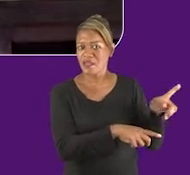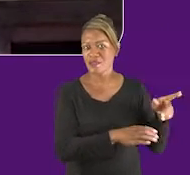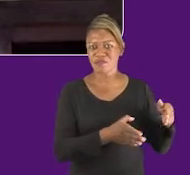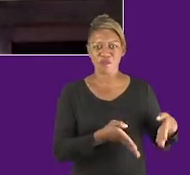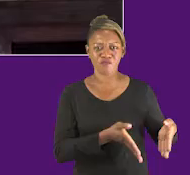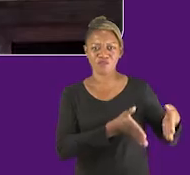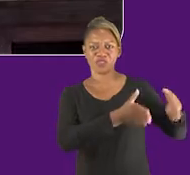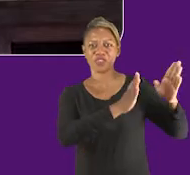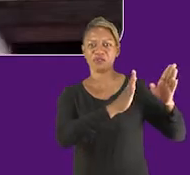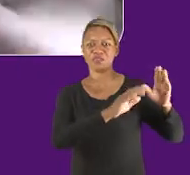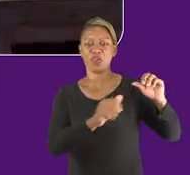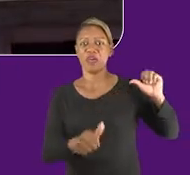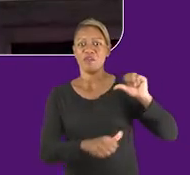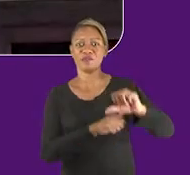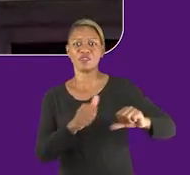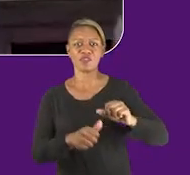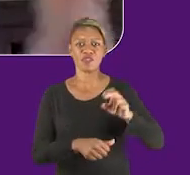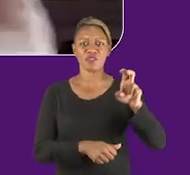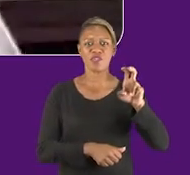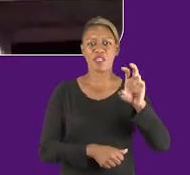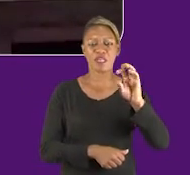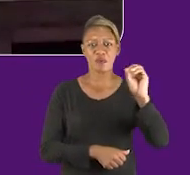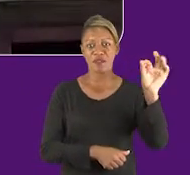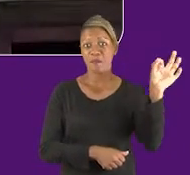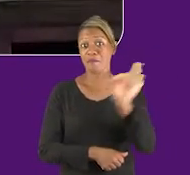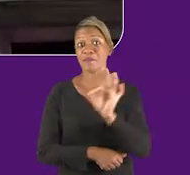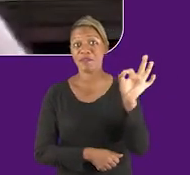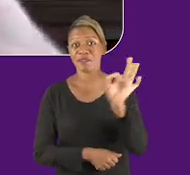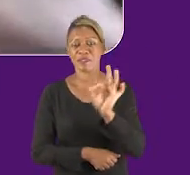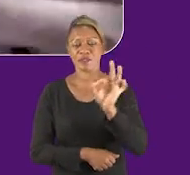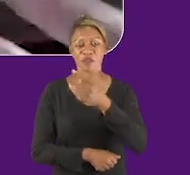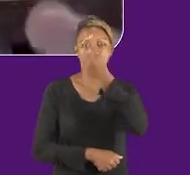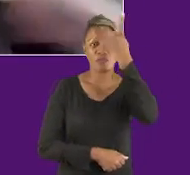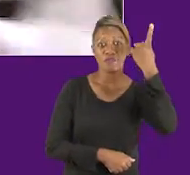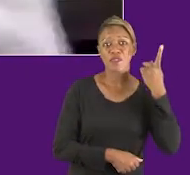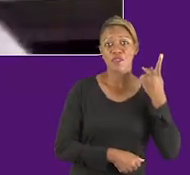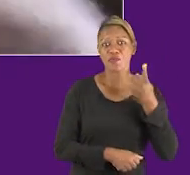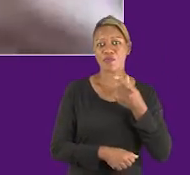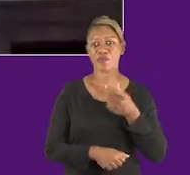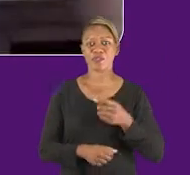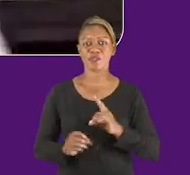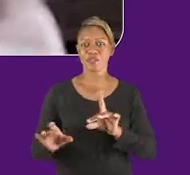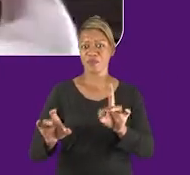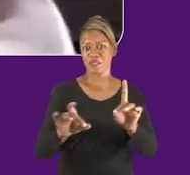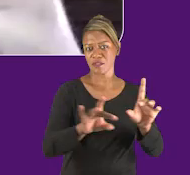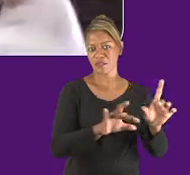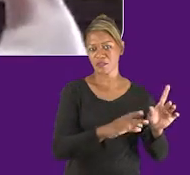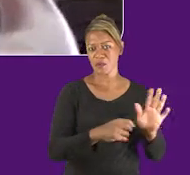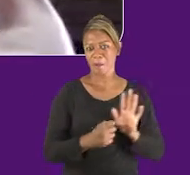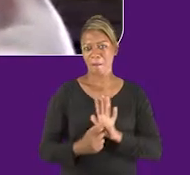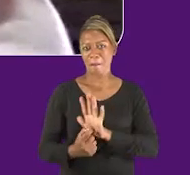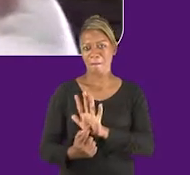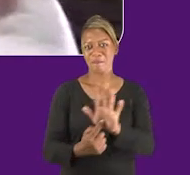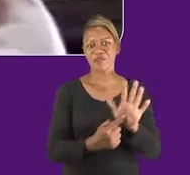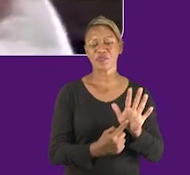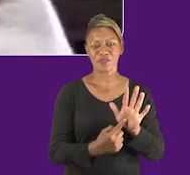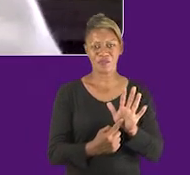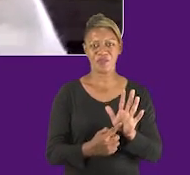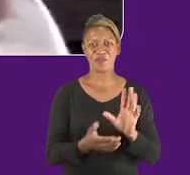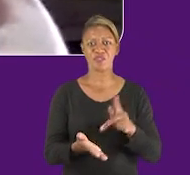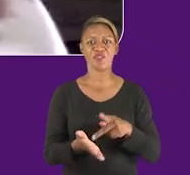de inovação e cinquenta por cento da então quer dizer é só o modelo de gestão nos